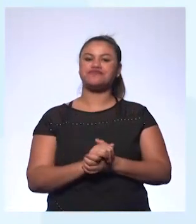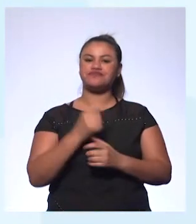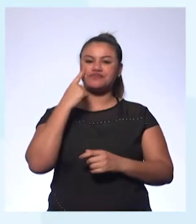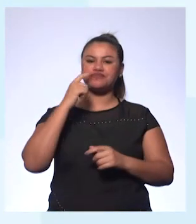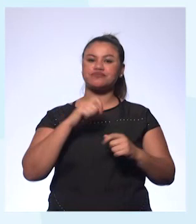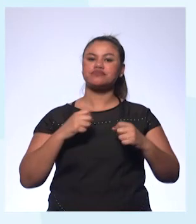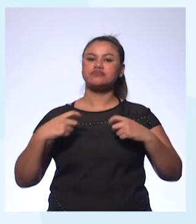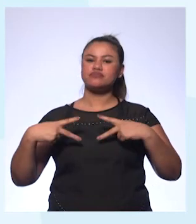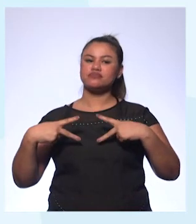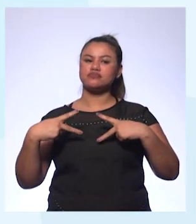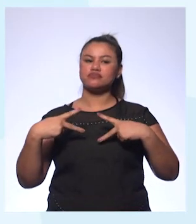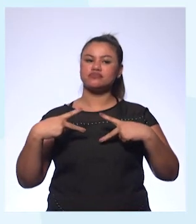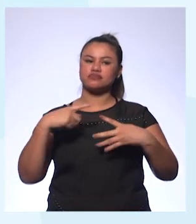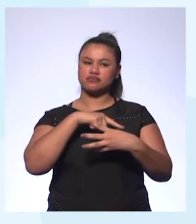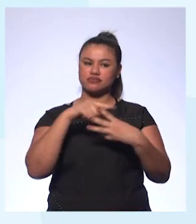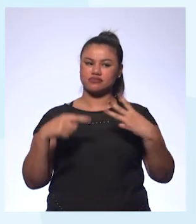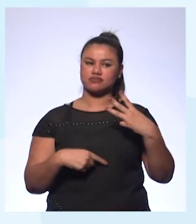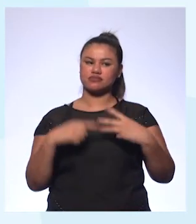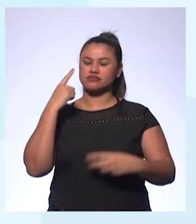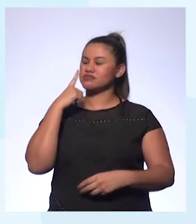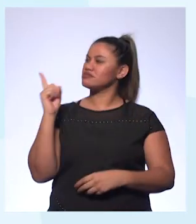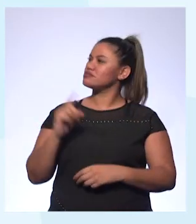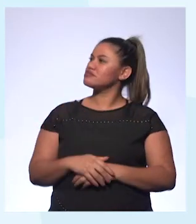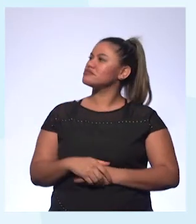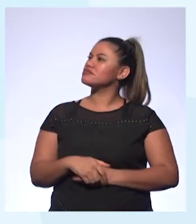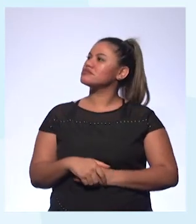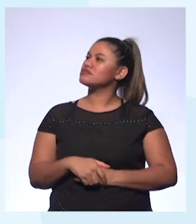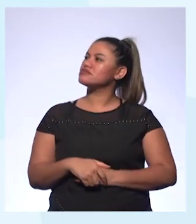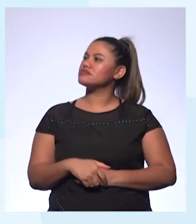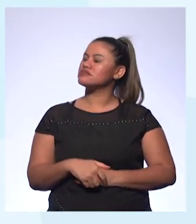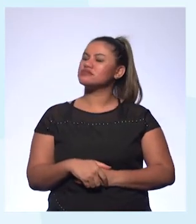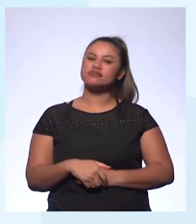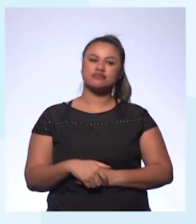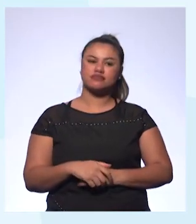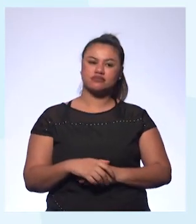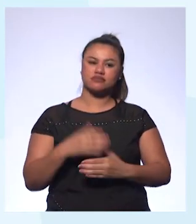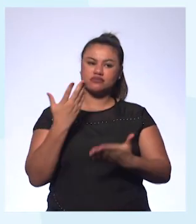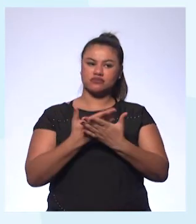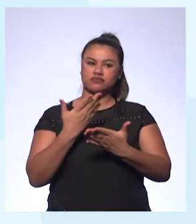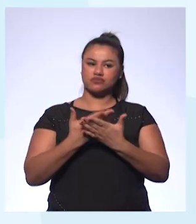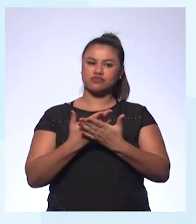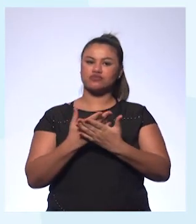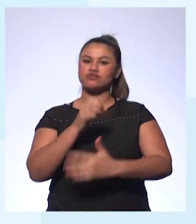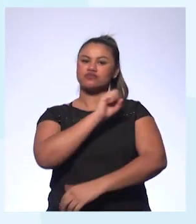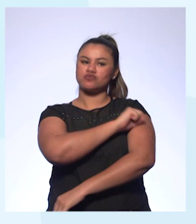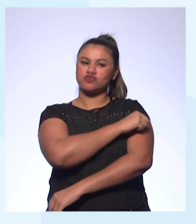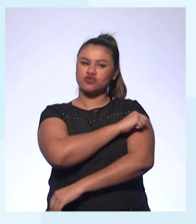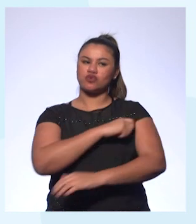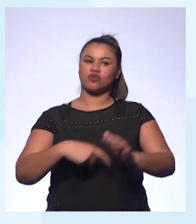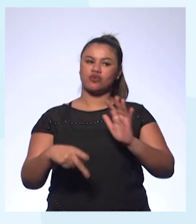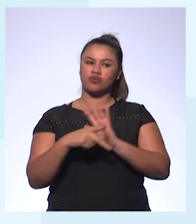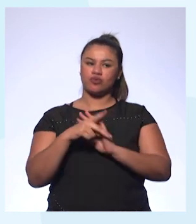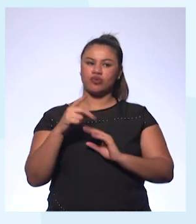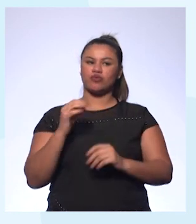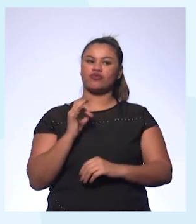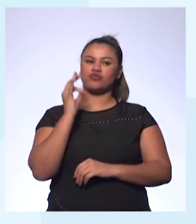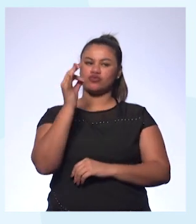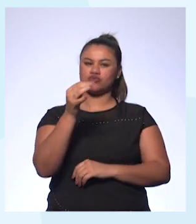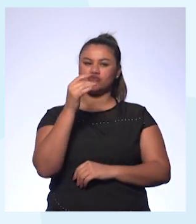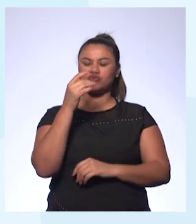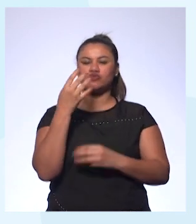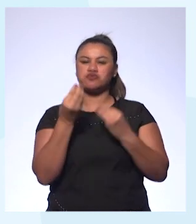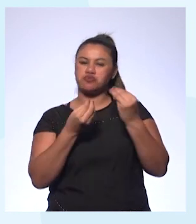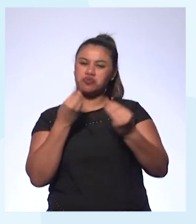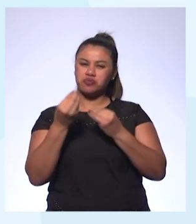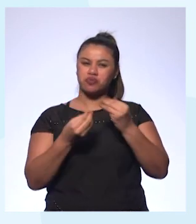link tem dois links para você tem 300 para vocês vão tem o link do duas aulas do oitavo ano que é a Will the future be